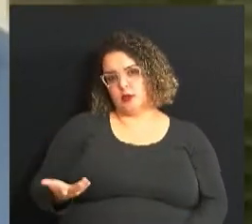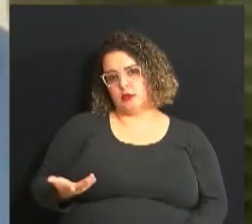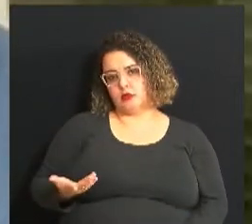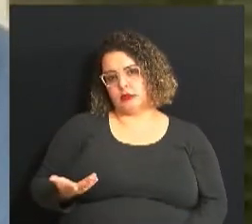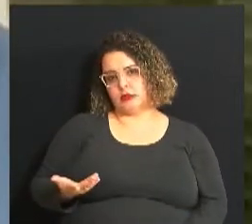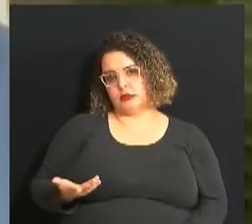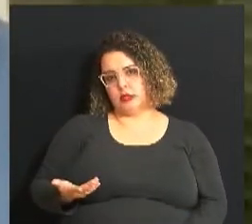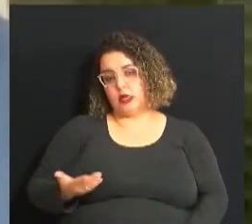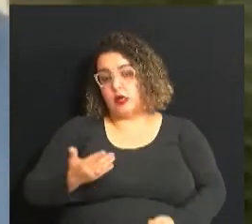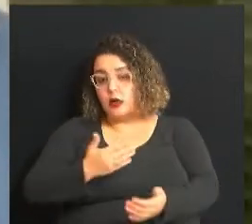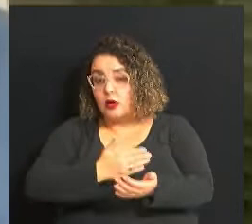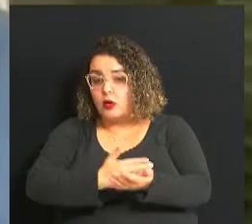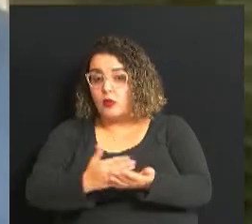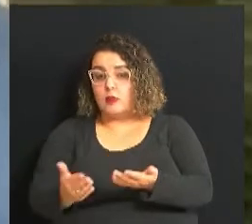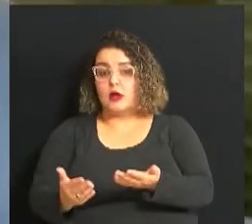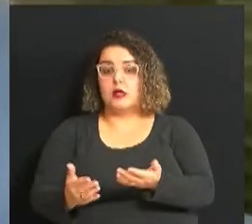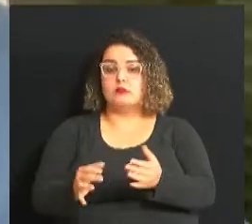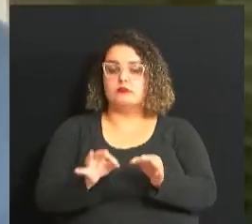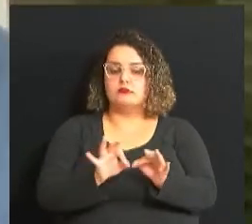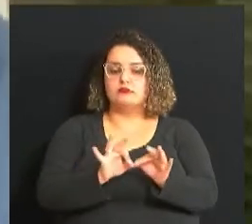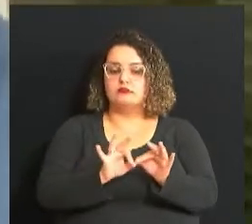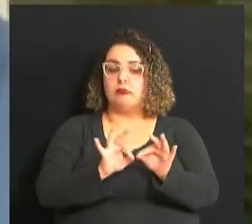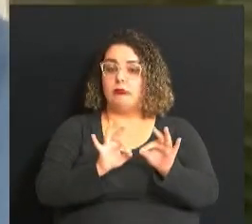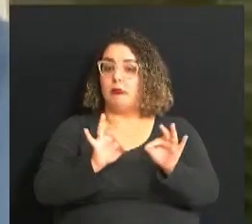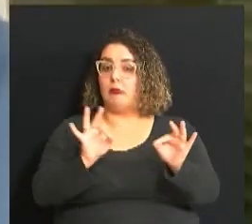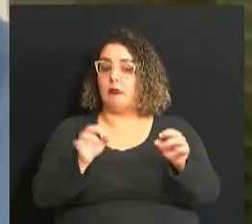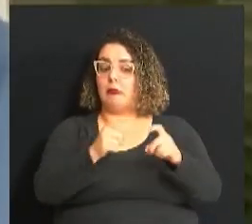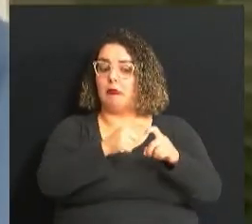ter uma certa distância, vamos dizer,